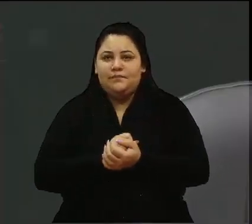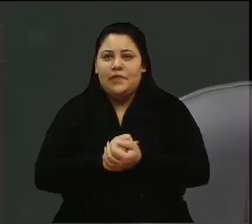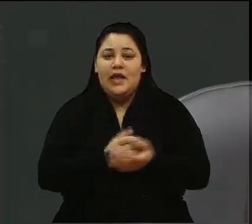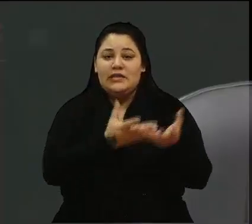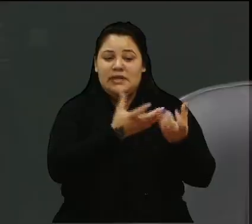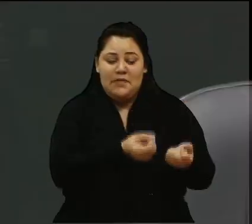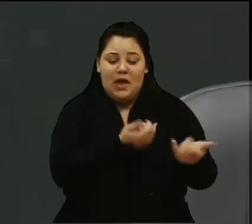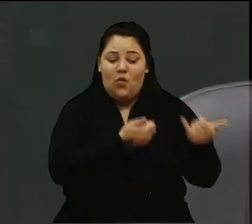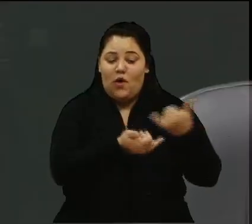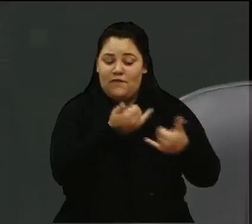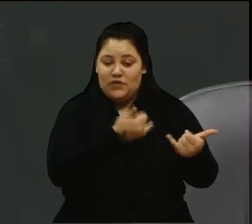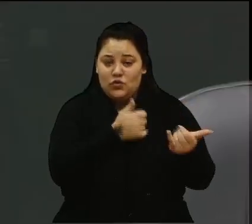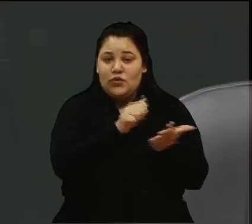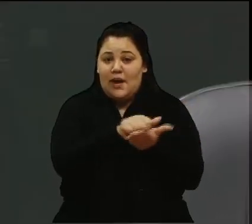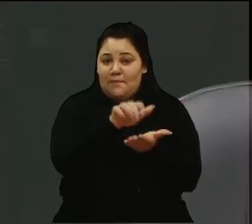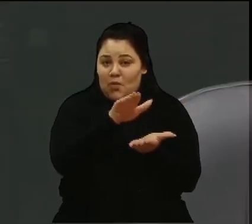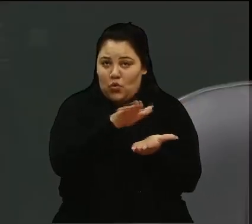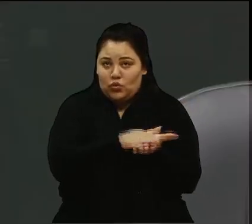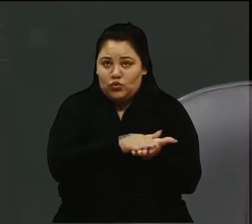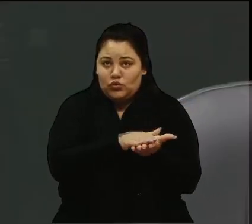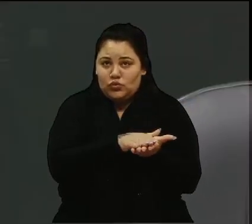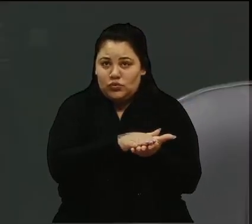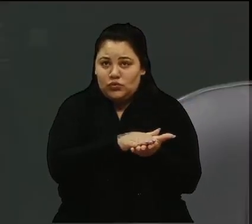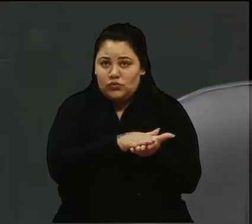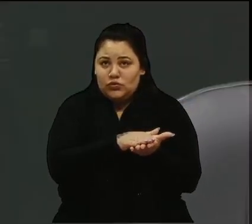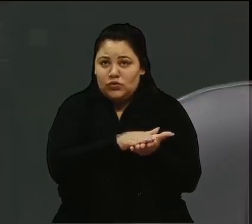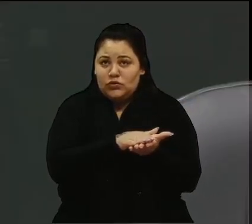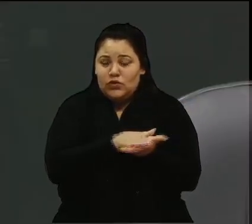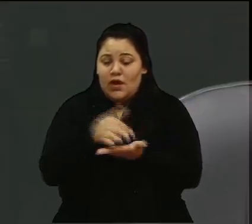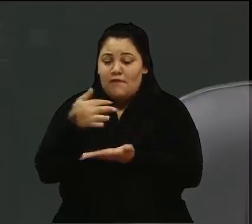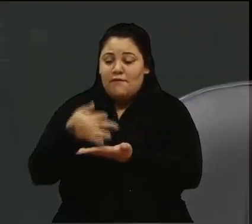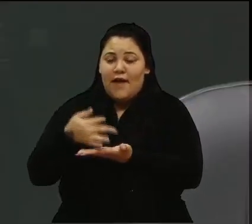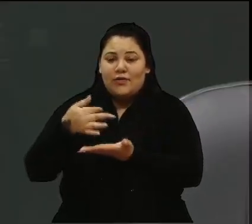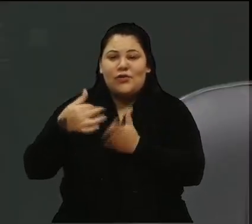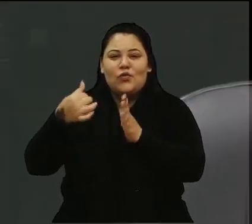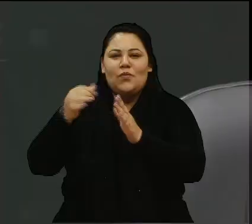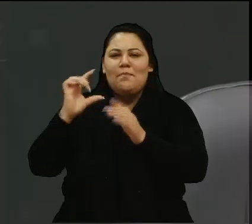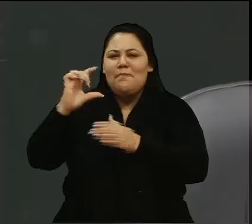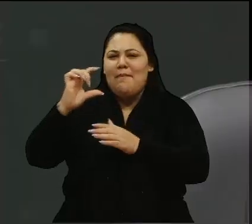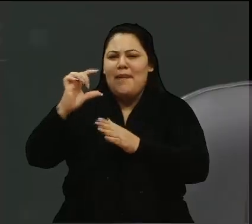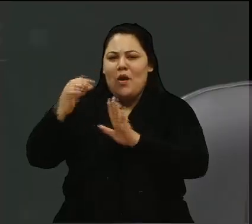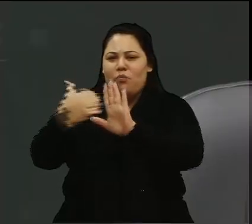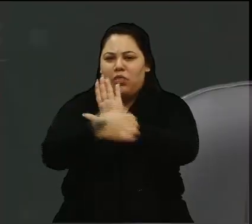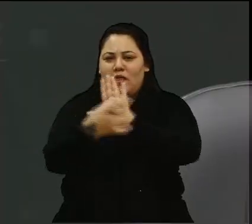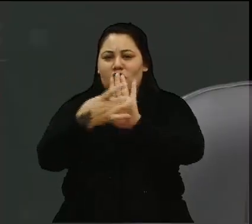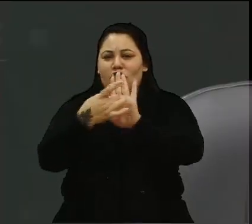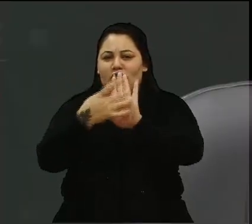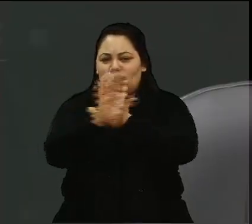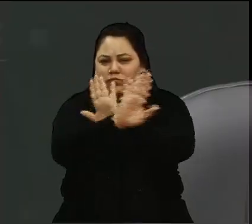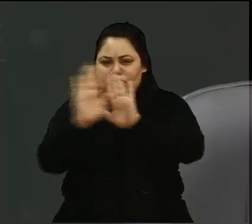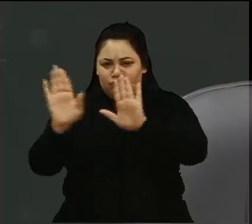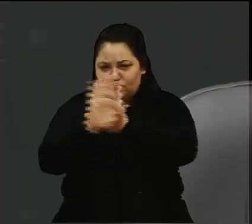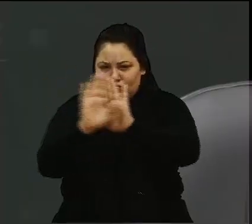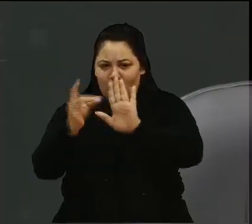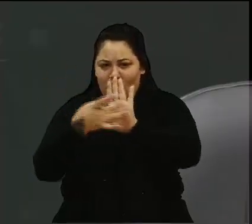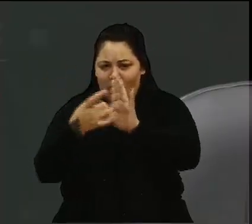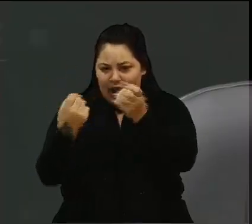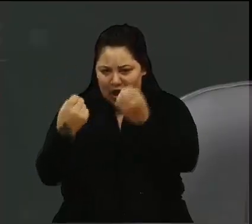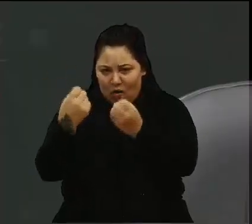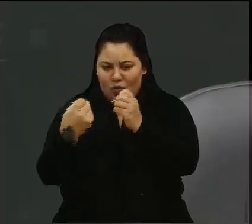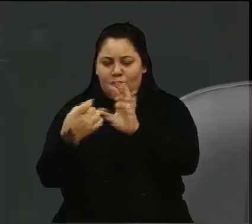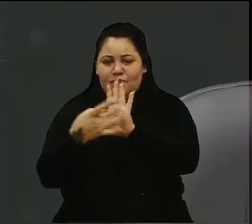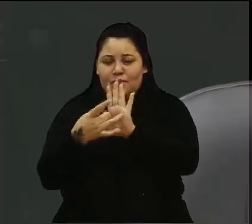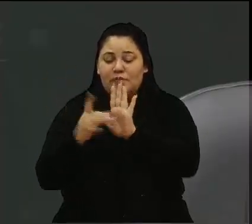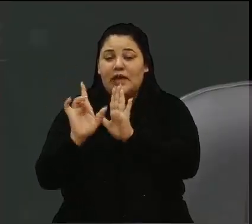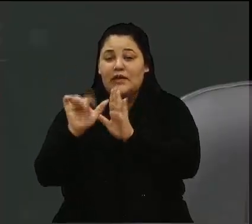auto de infração, nos casos previstos de ausência de bilhete vencido ou permanência indevida para regularização no prazo